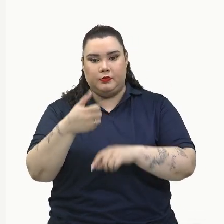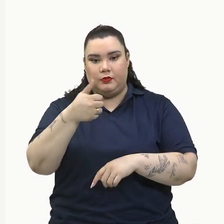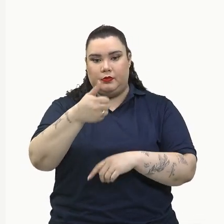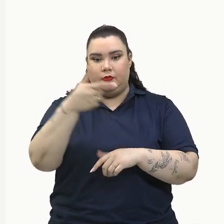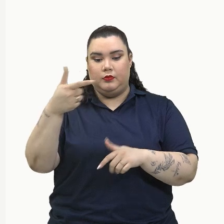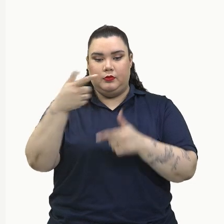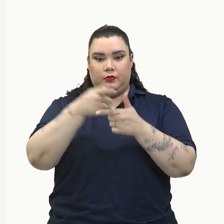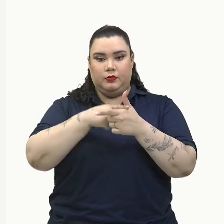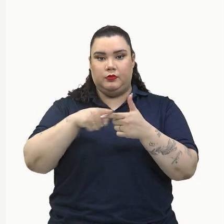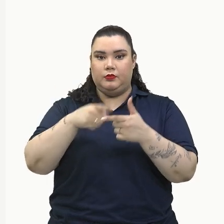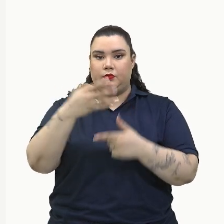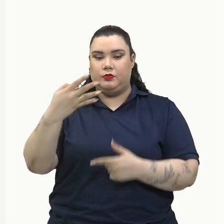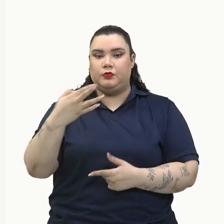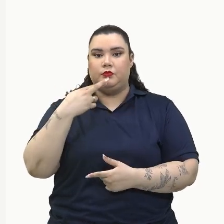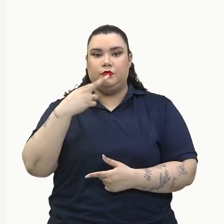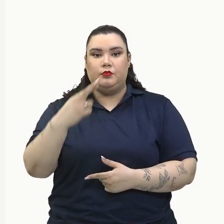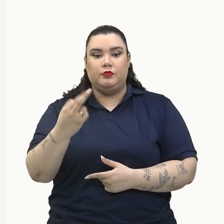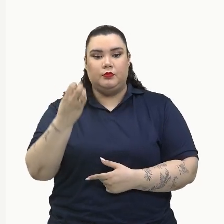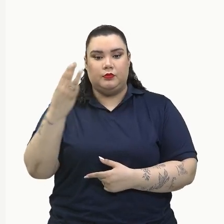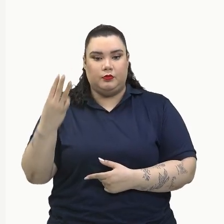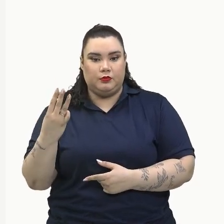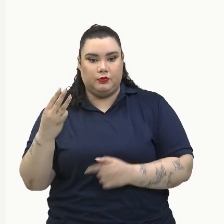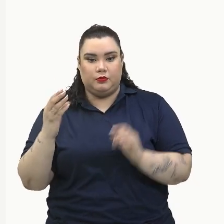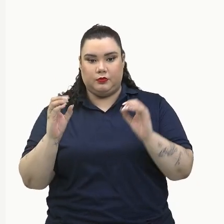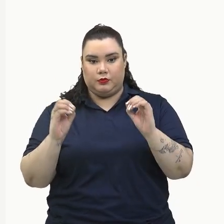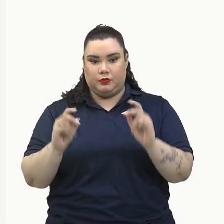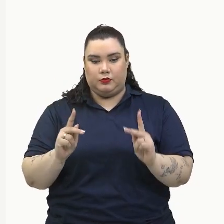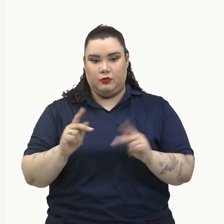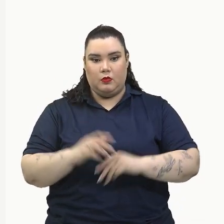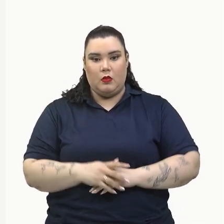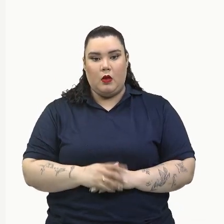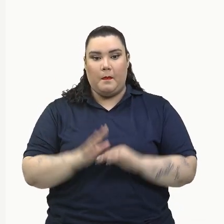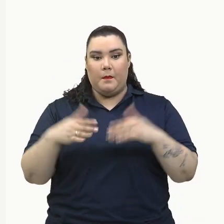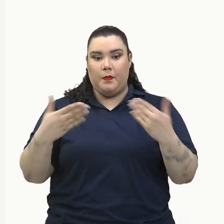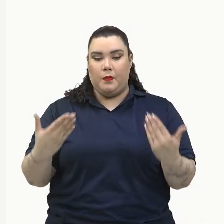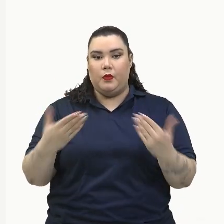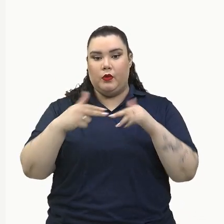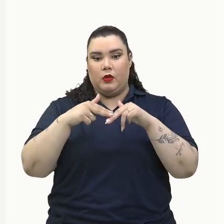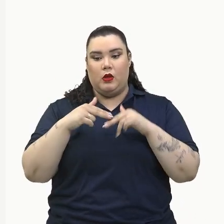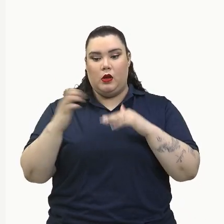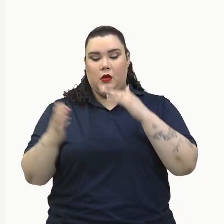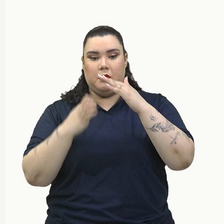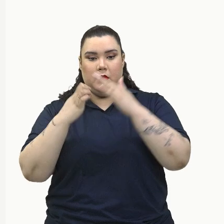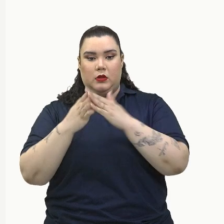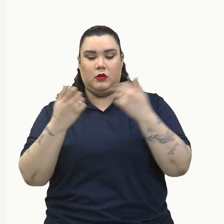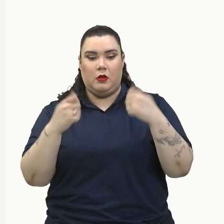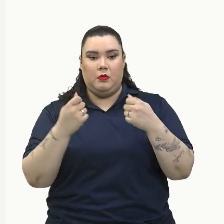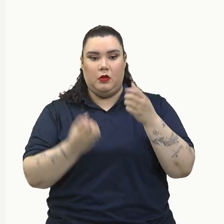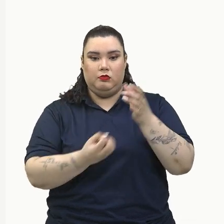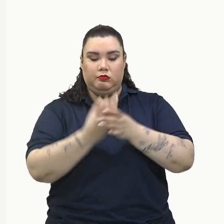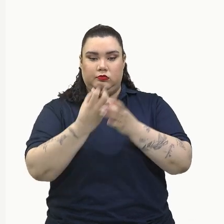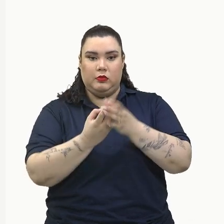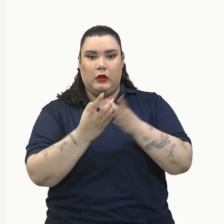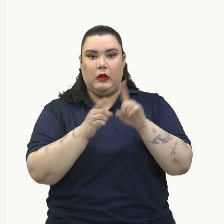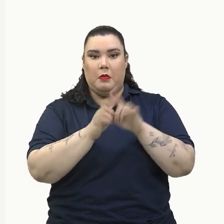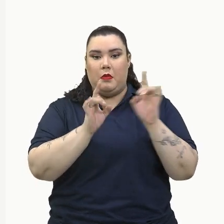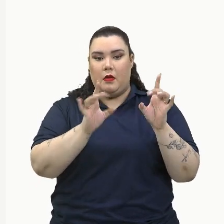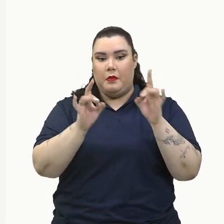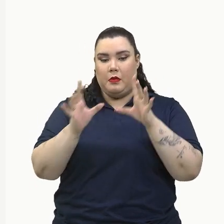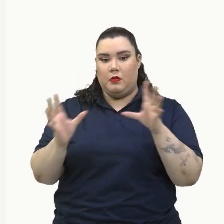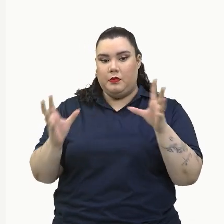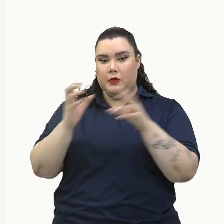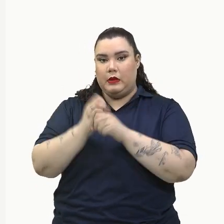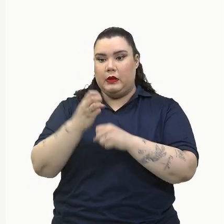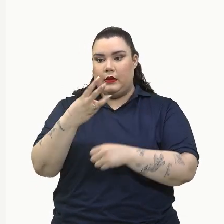por 4, 3. Ok. Portanto, né, a empresa deve produzir e vender 300